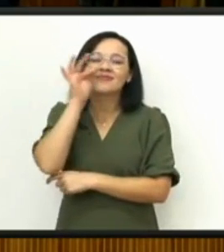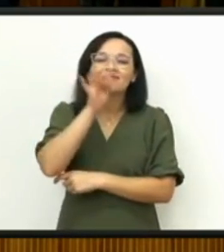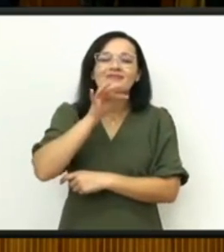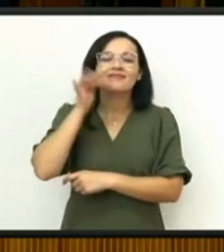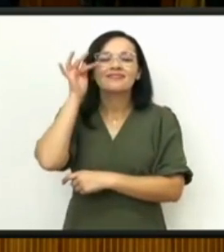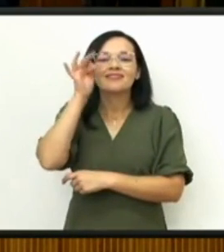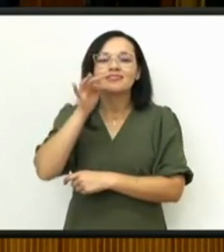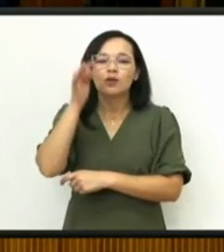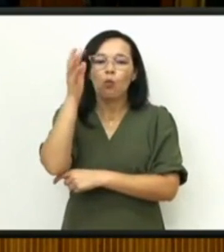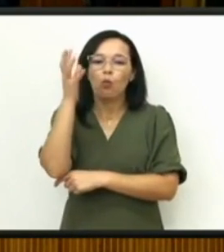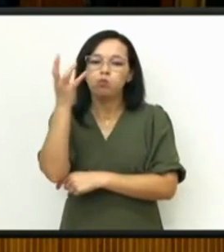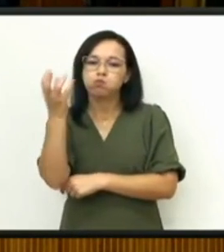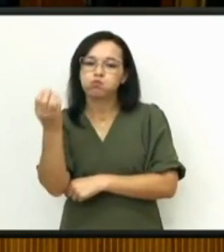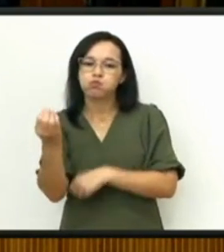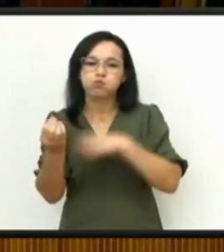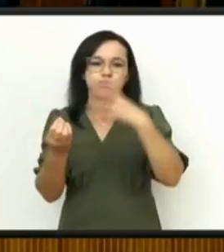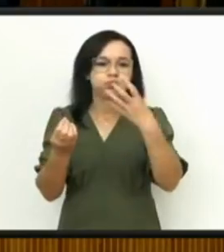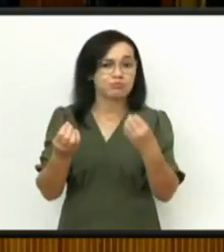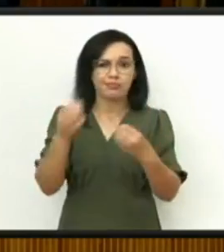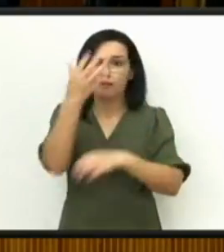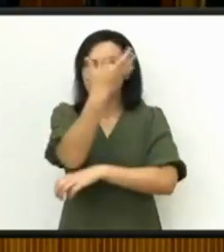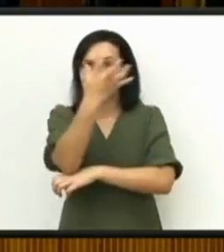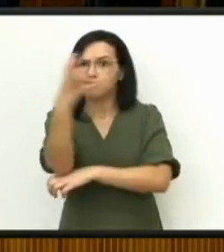Flores que nunca mais